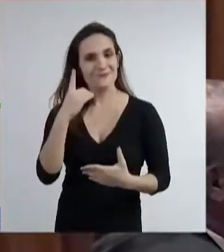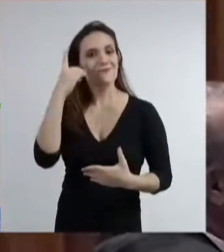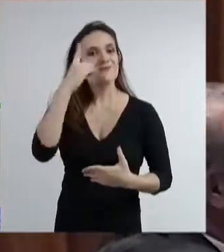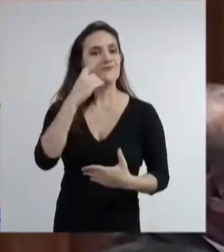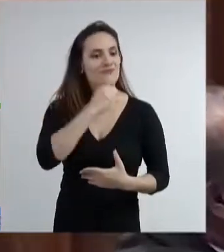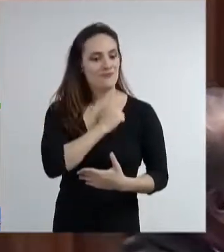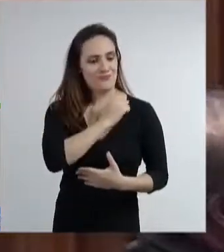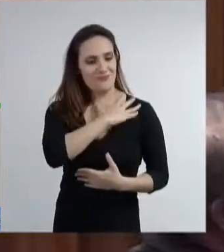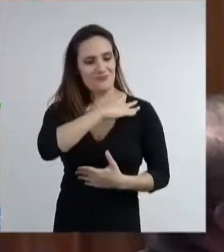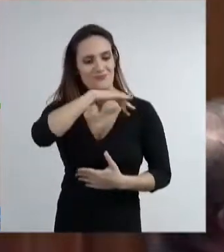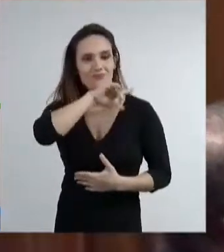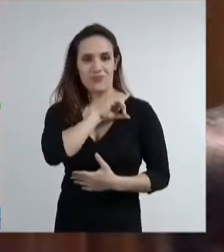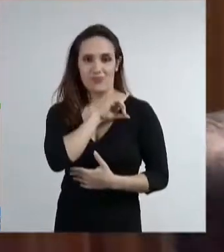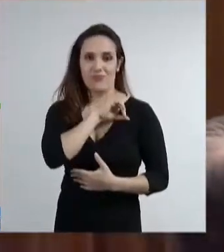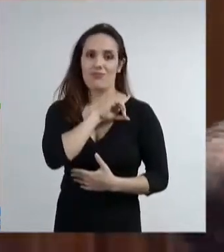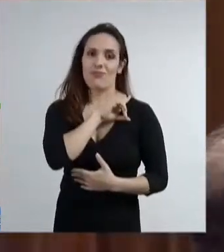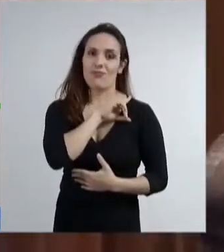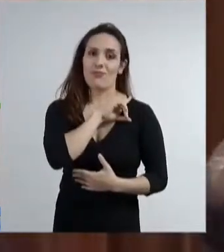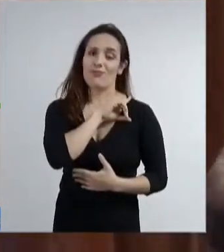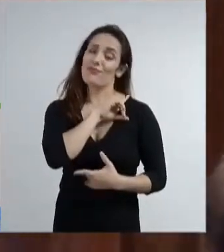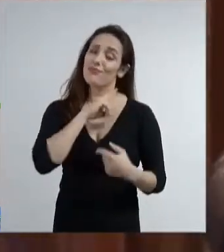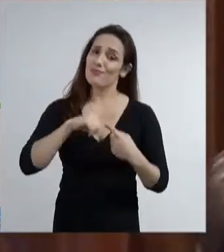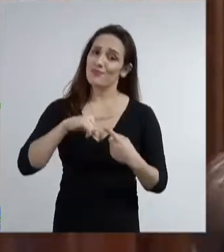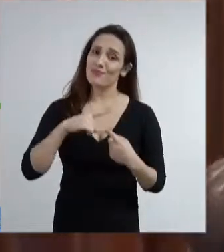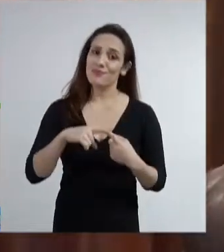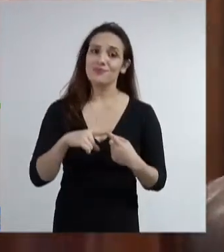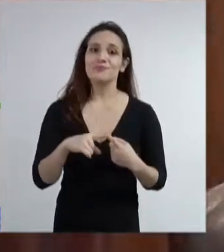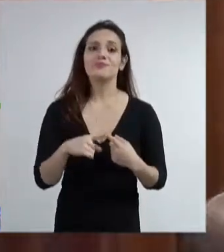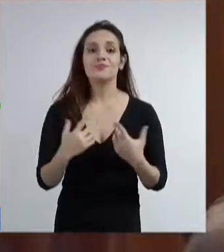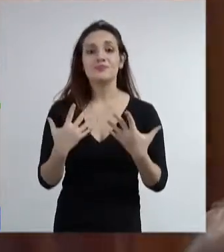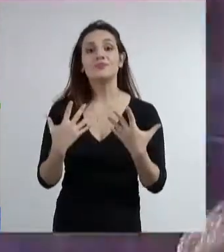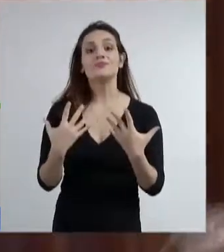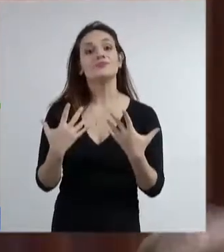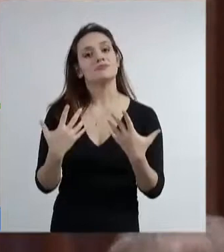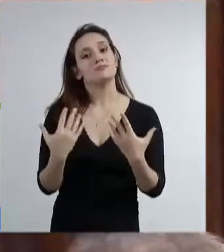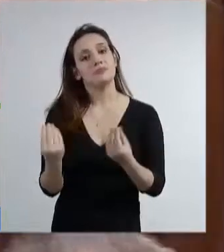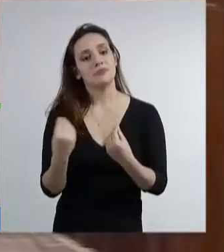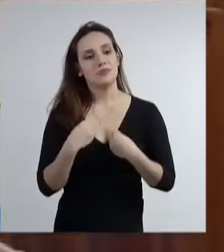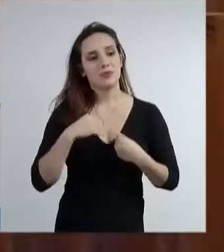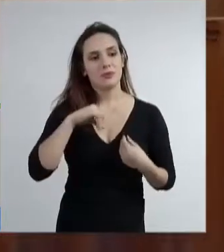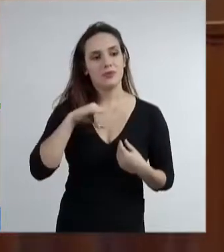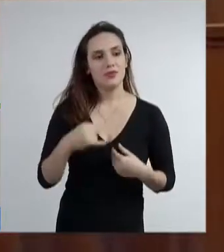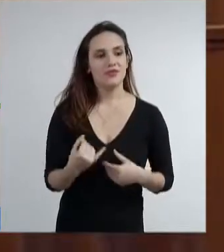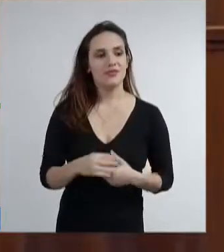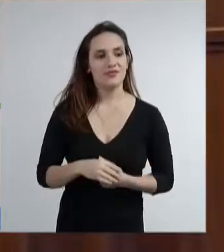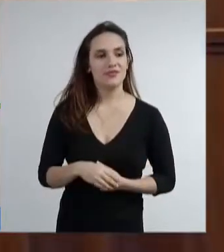Davi por ter me dado essa oportunidade.